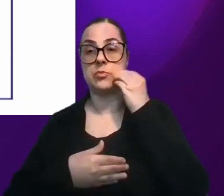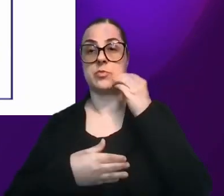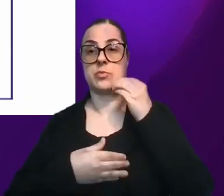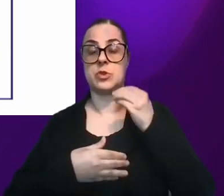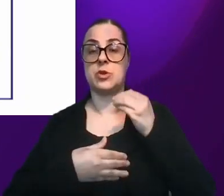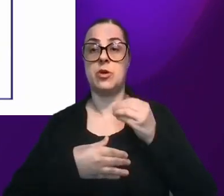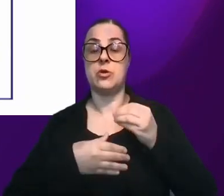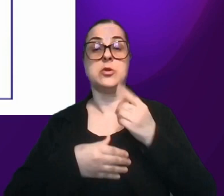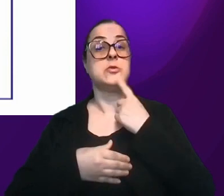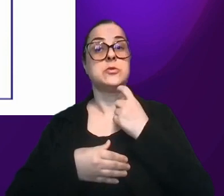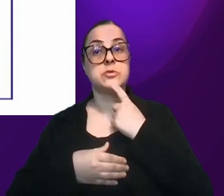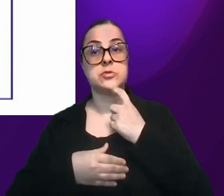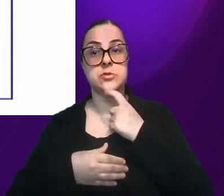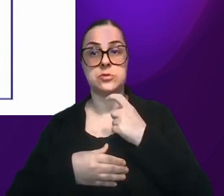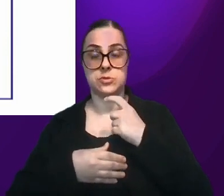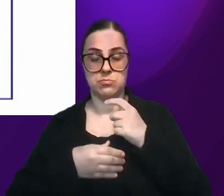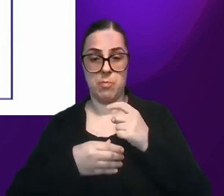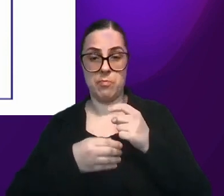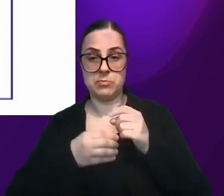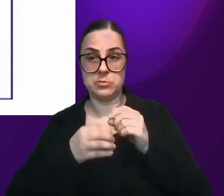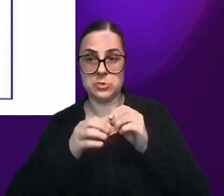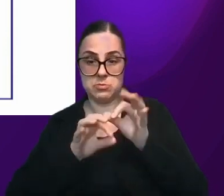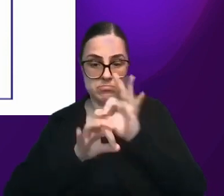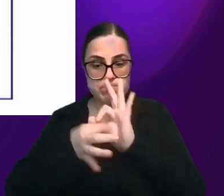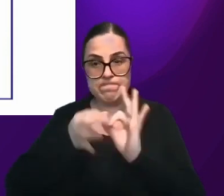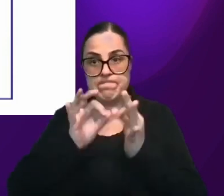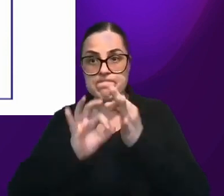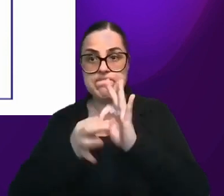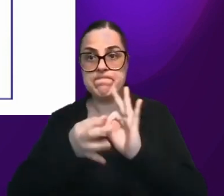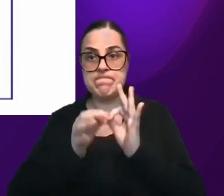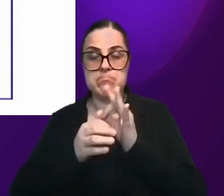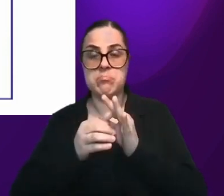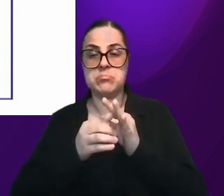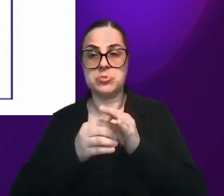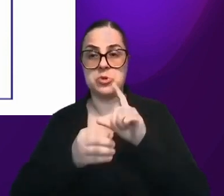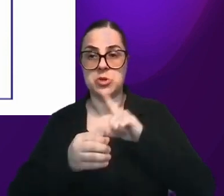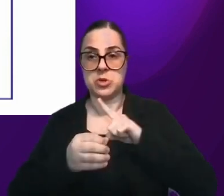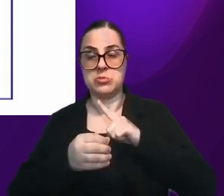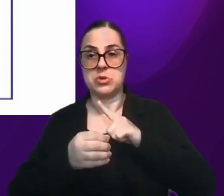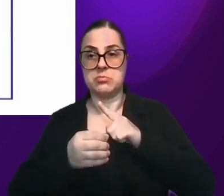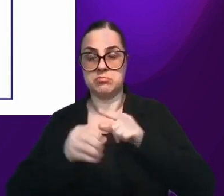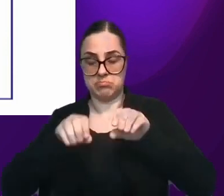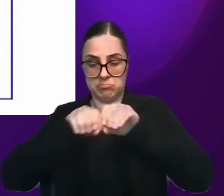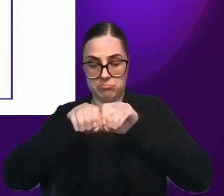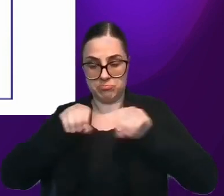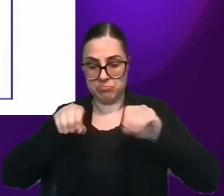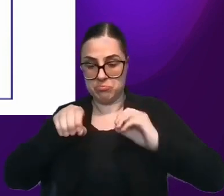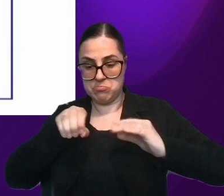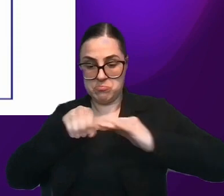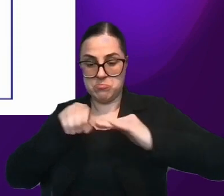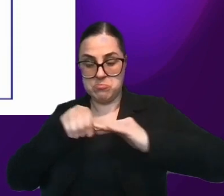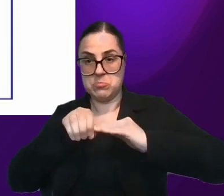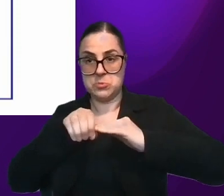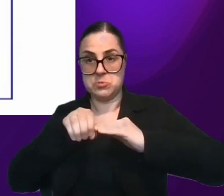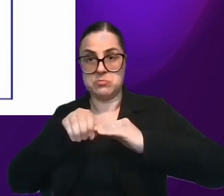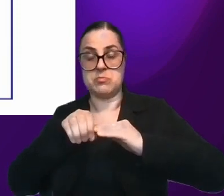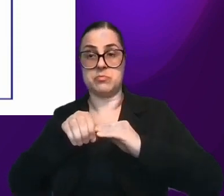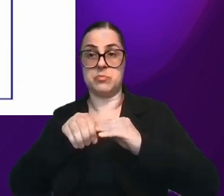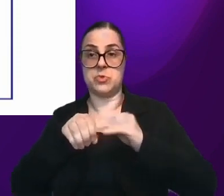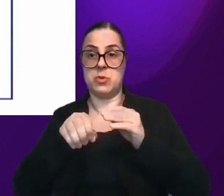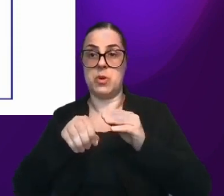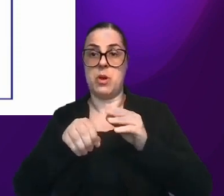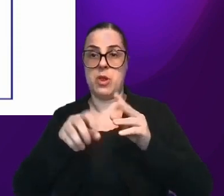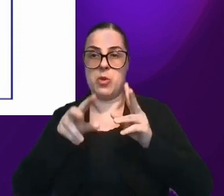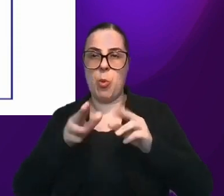Nós vamos ver aqui que o citrato trissódico, que é a forma que nós utilizamos, ele vai ser capaz de inibir